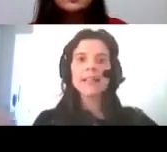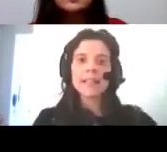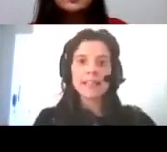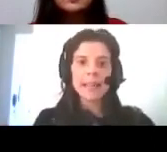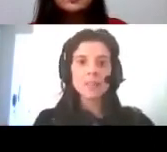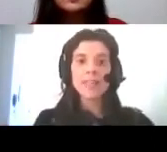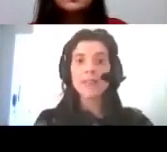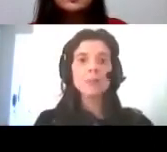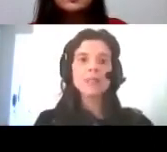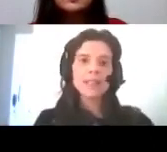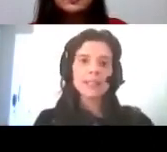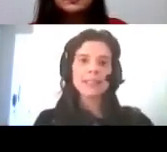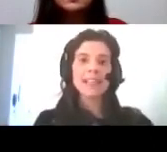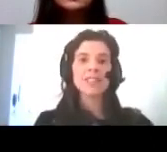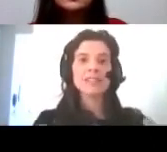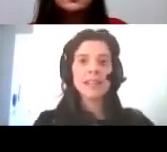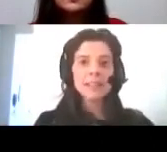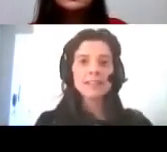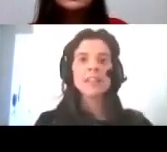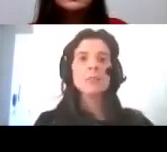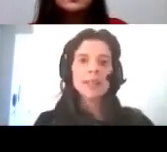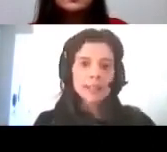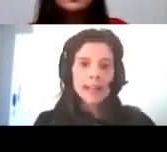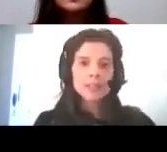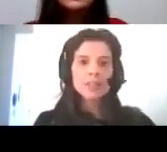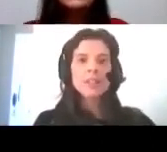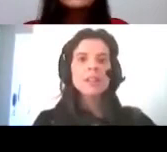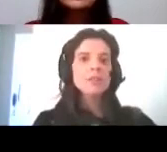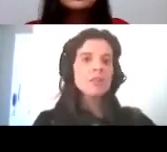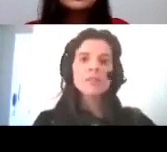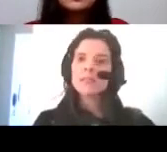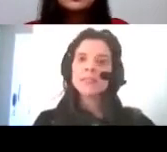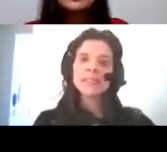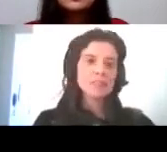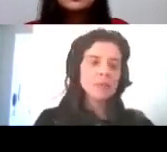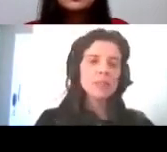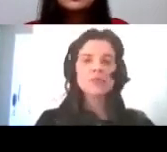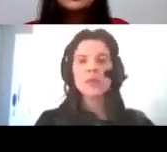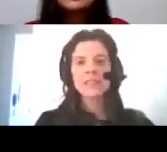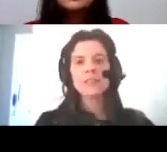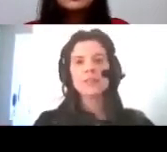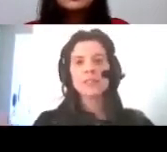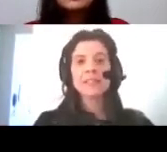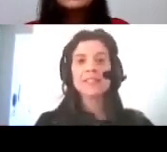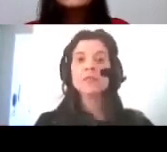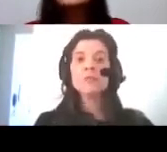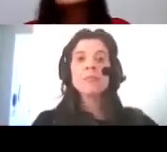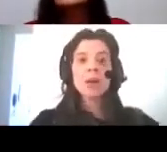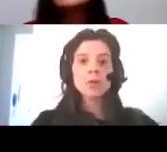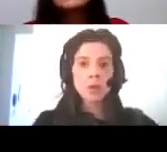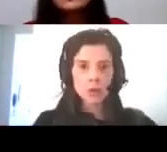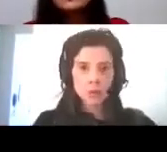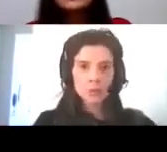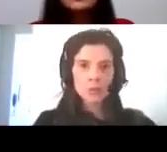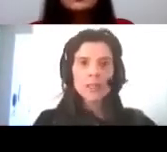da legalidade, porque ela vai muito além da legalidade, ela ainda atende à moralidade. Eu não vou atender uma necessidade minha ou de um conhecido, eu vou atender a necessidade de um